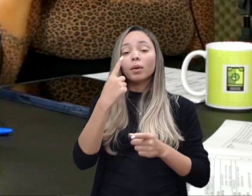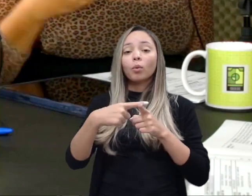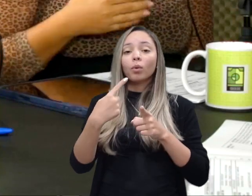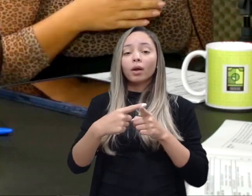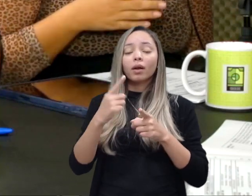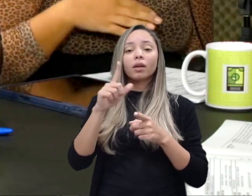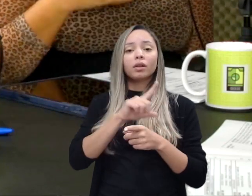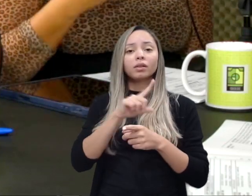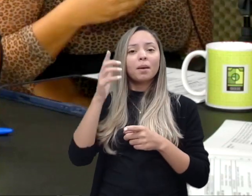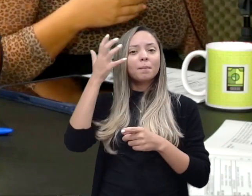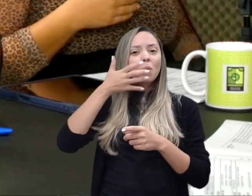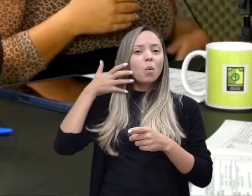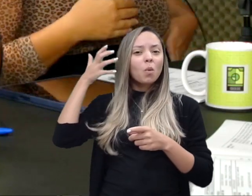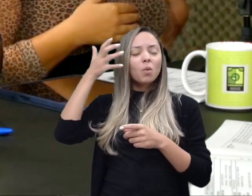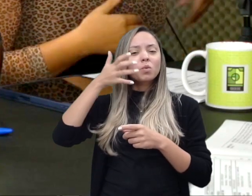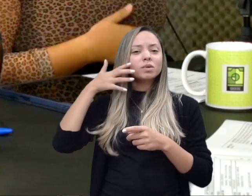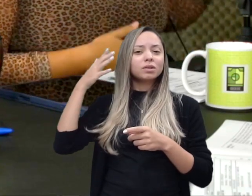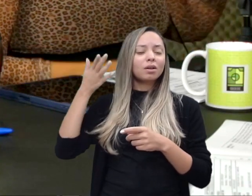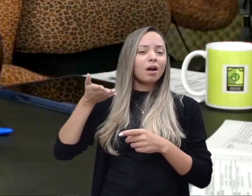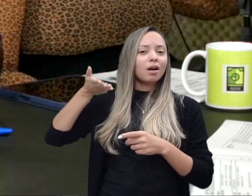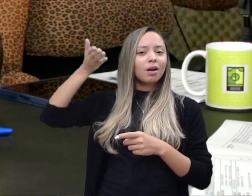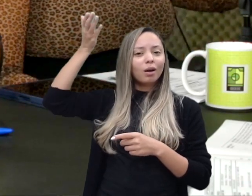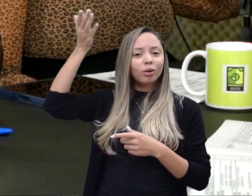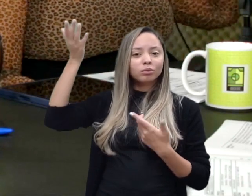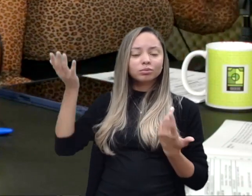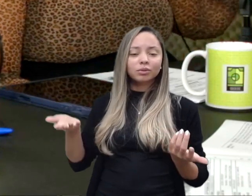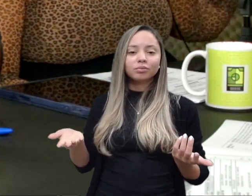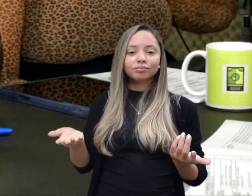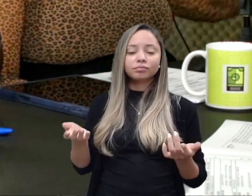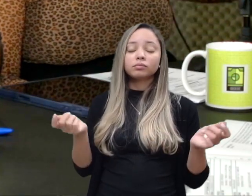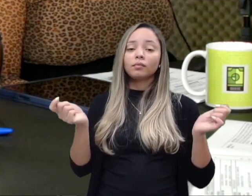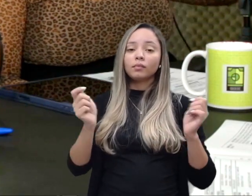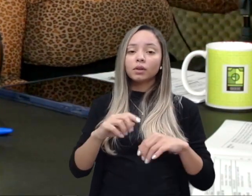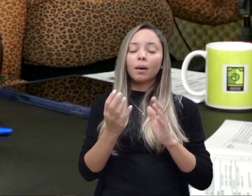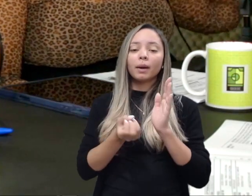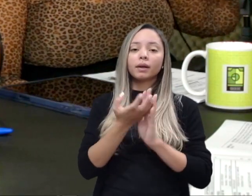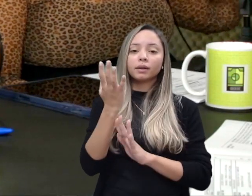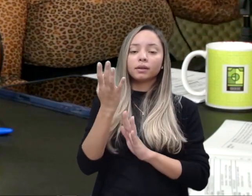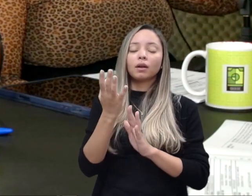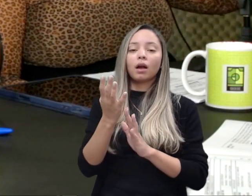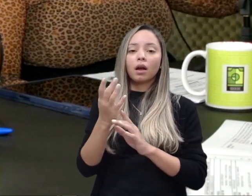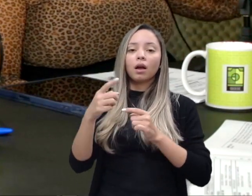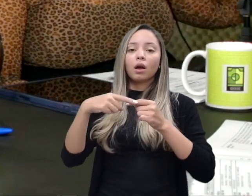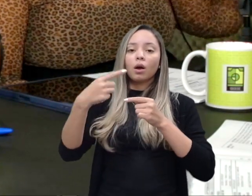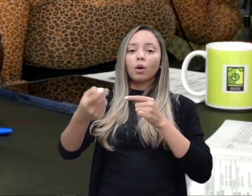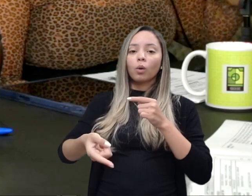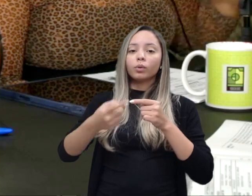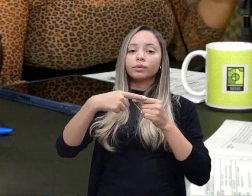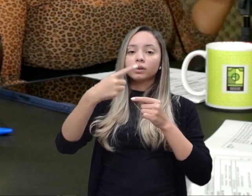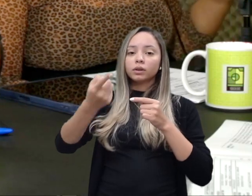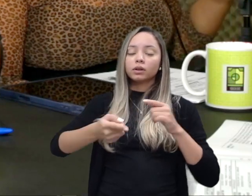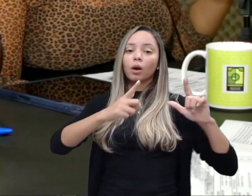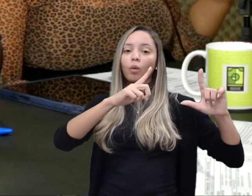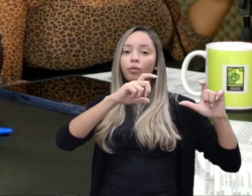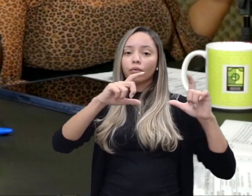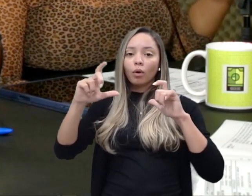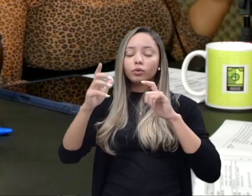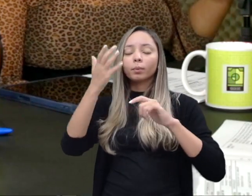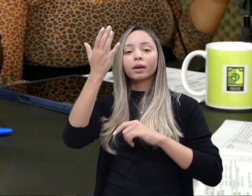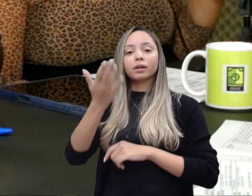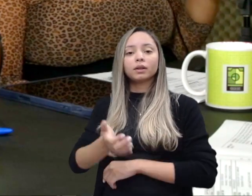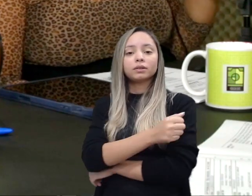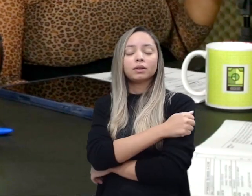música inicial. A gente pode confeccionar uma rotina com a foto para que dê previsibilidade para esse